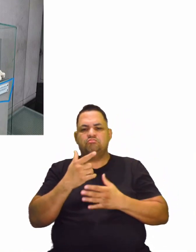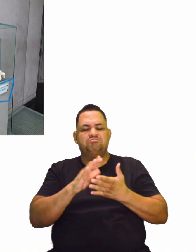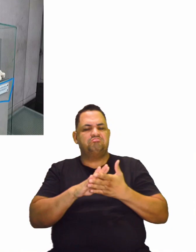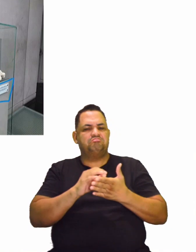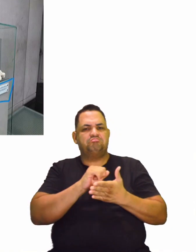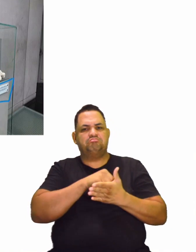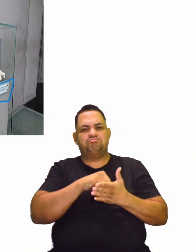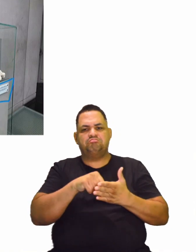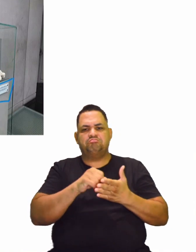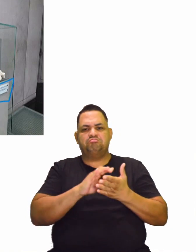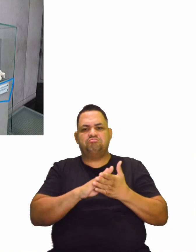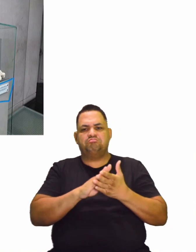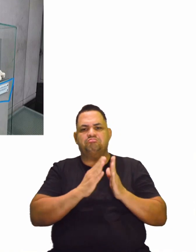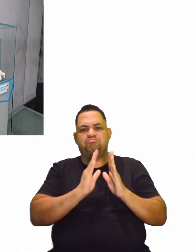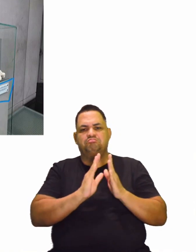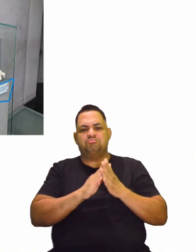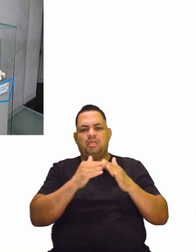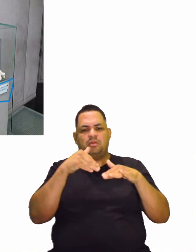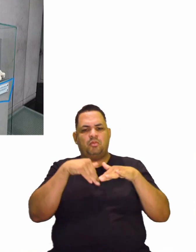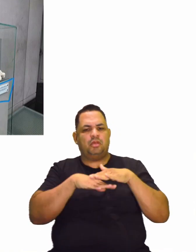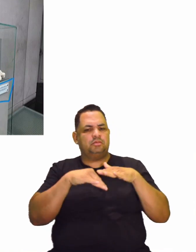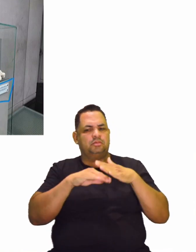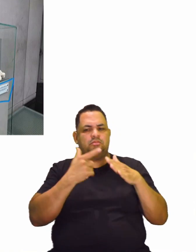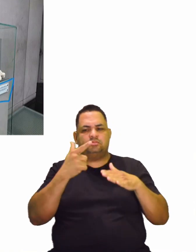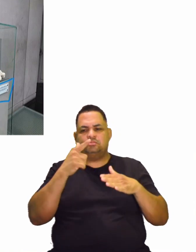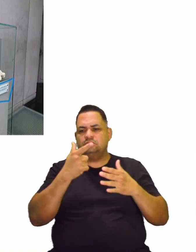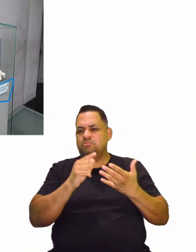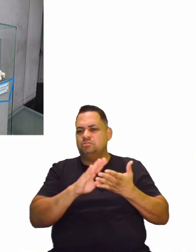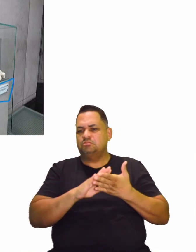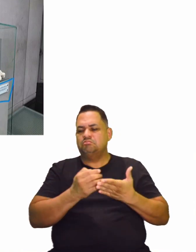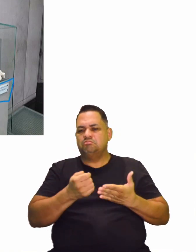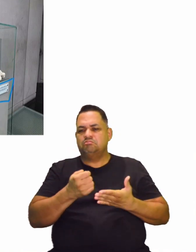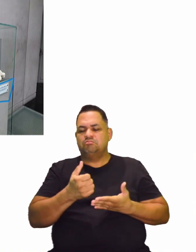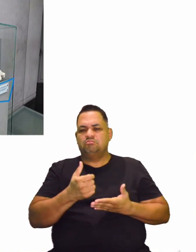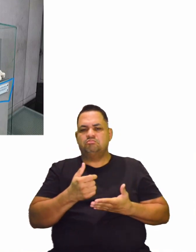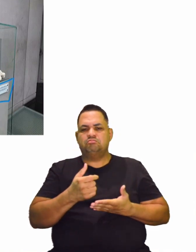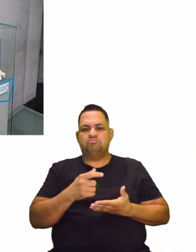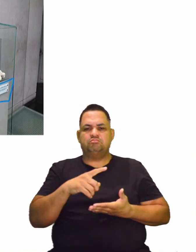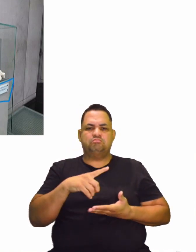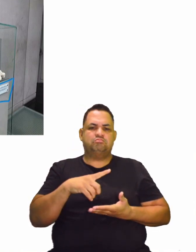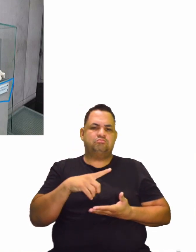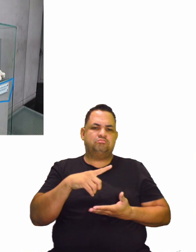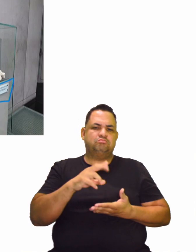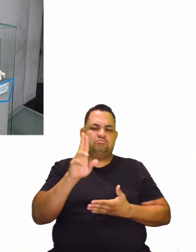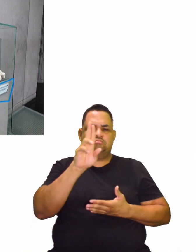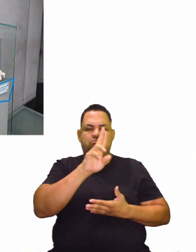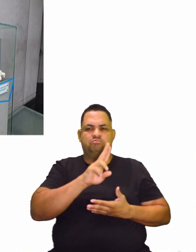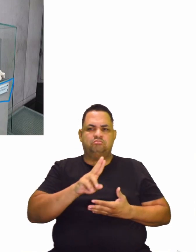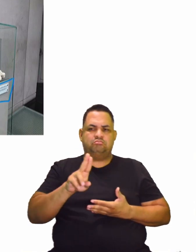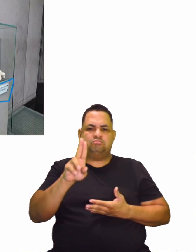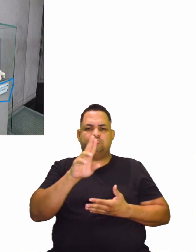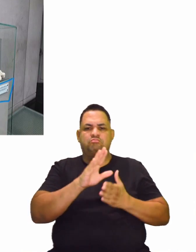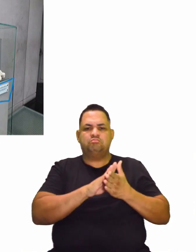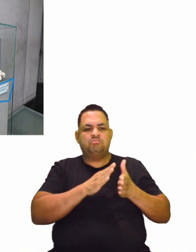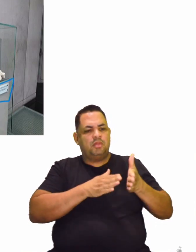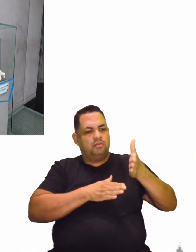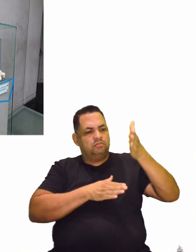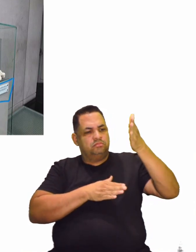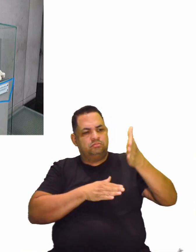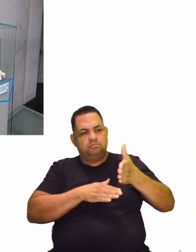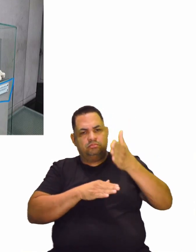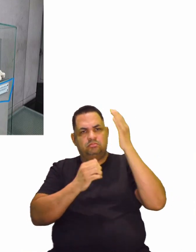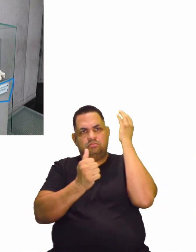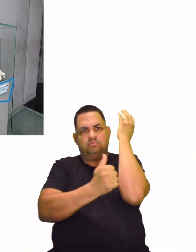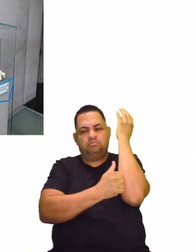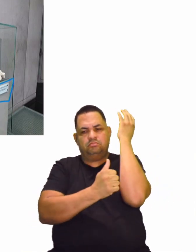Por isso que nós não encontramos aí acervo das pinturas gregas, devido eles utilizarem aí painéis de madeira, que não resistem